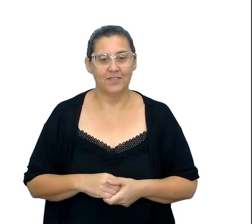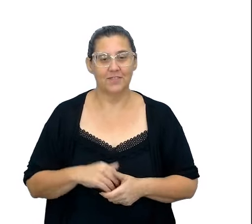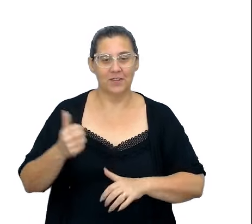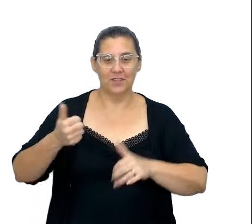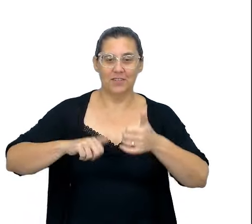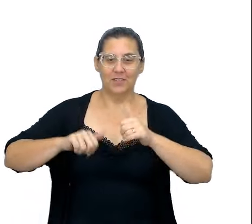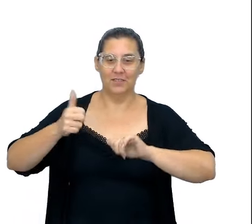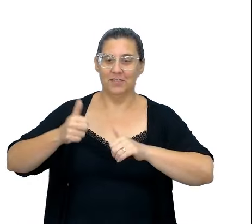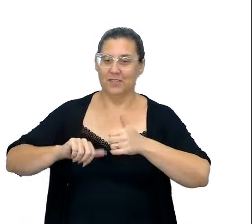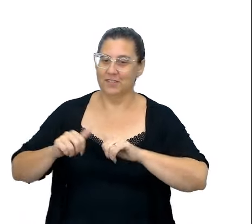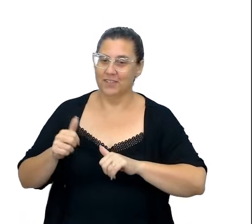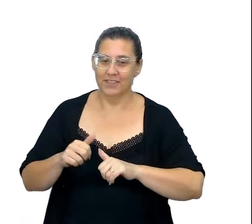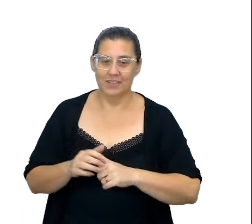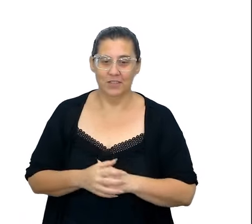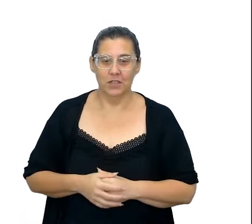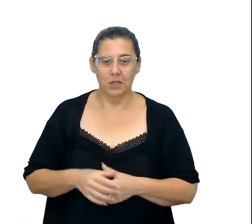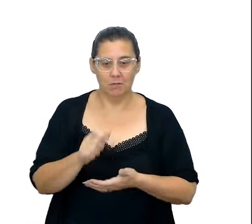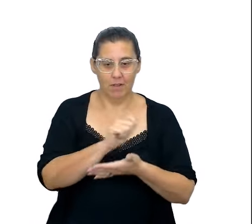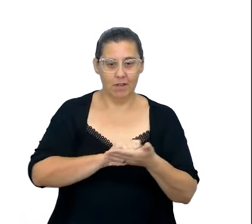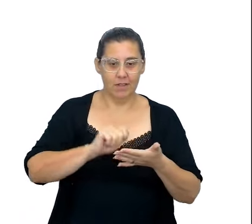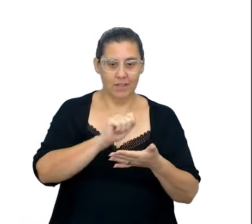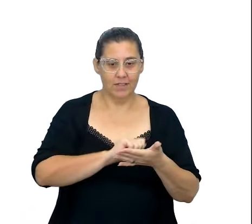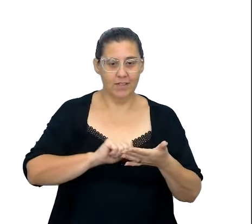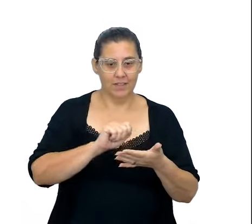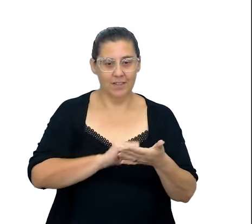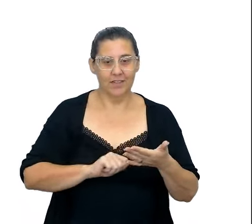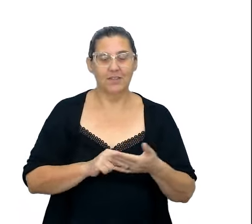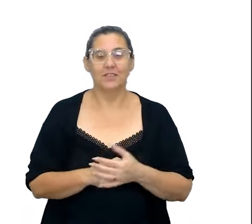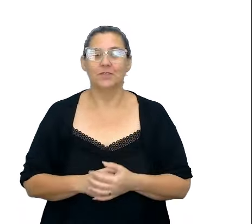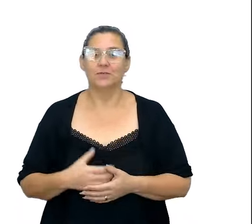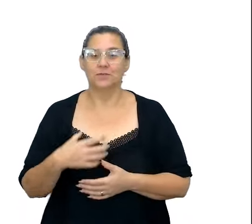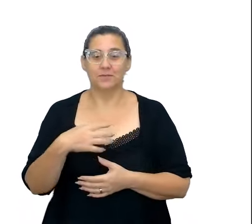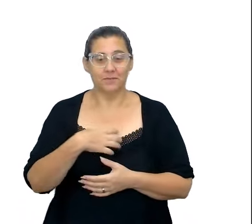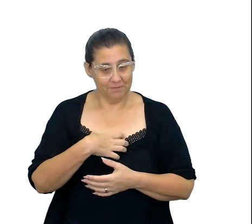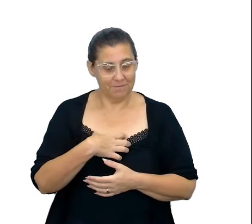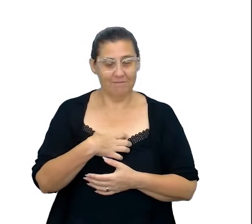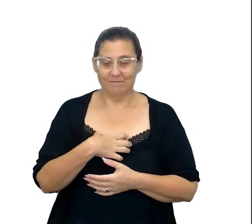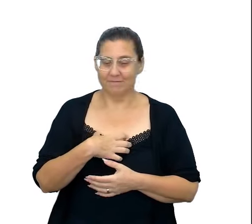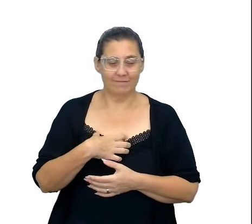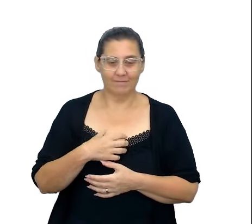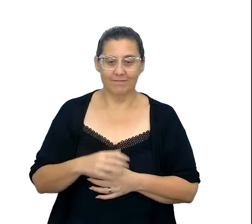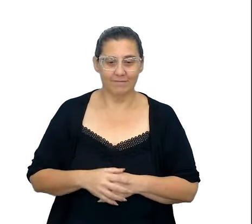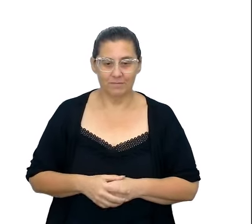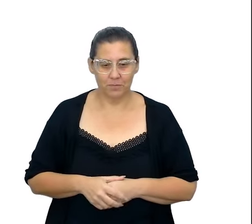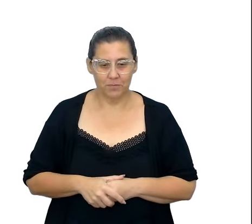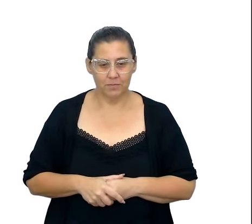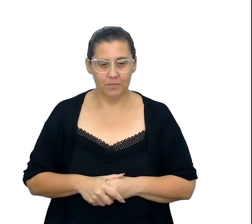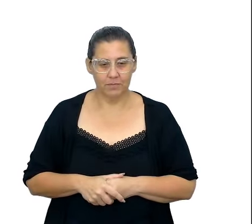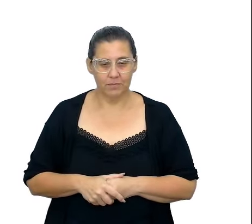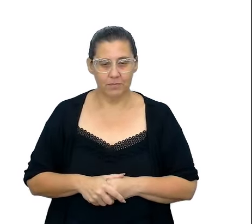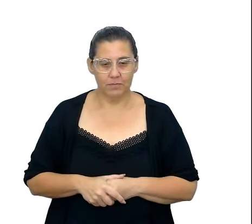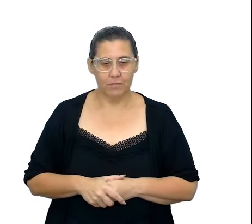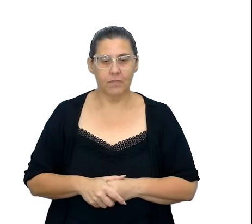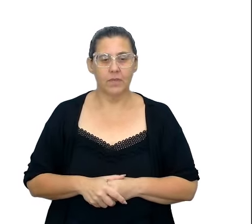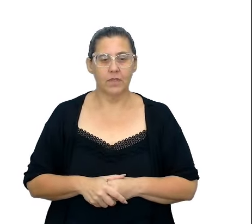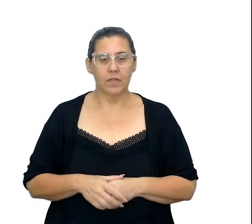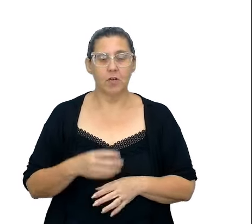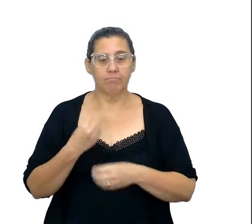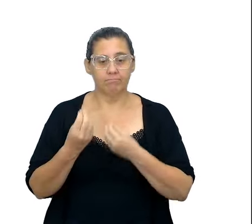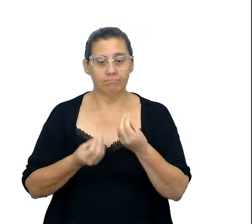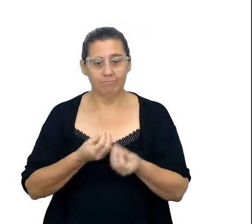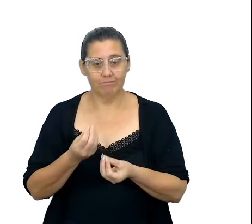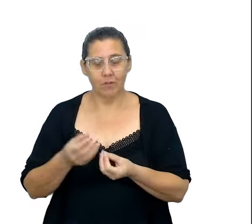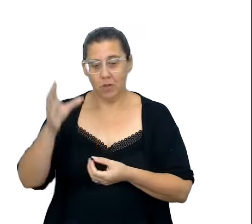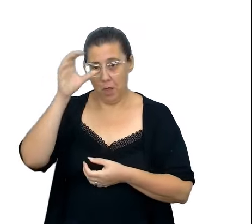articular com os processos de escrita de forma interativa, de maneira a colocar os estudantes como centro